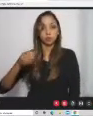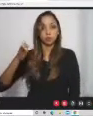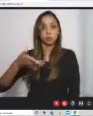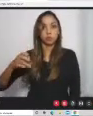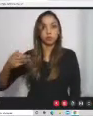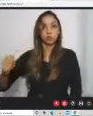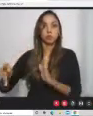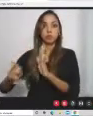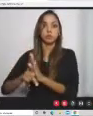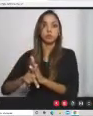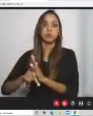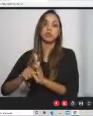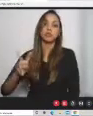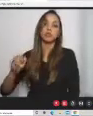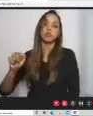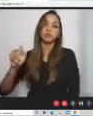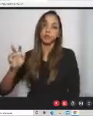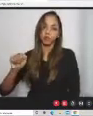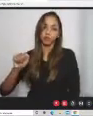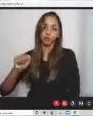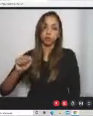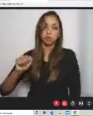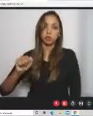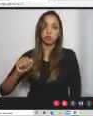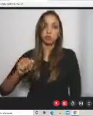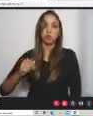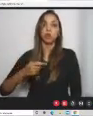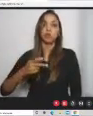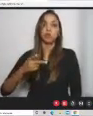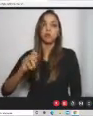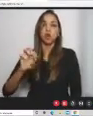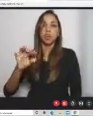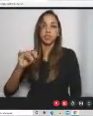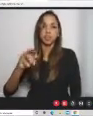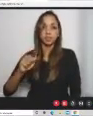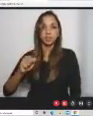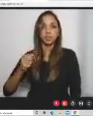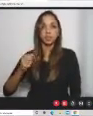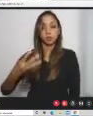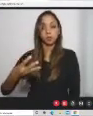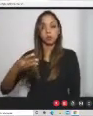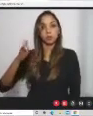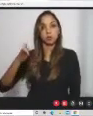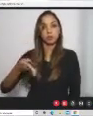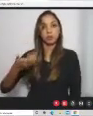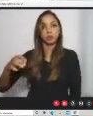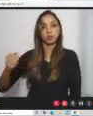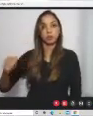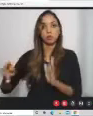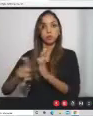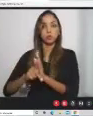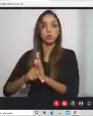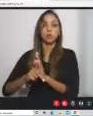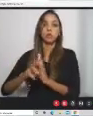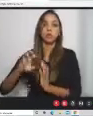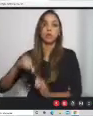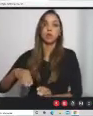Legislativo Municipal, vereador Vavá Azevedo. Portaria número 04/2021, da autoria do Departamento do Processo